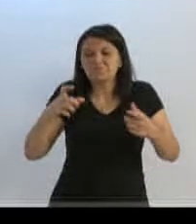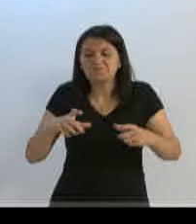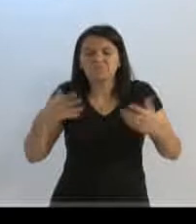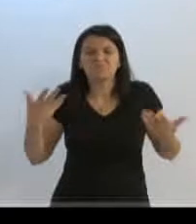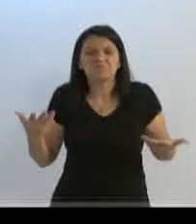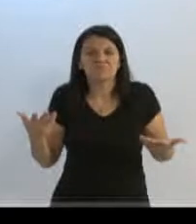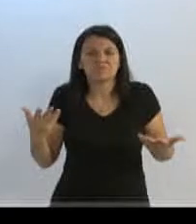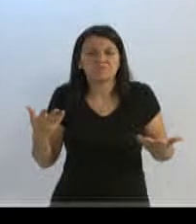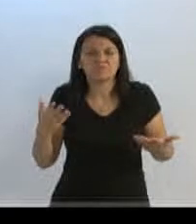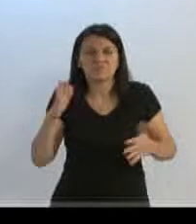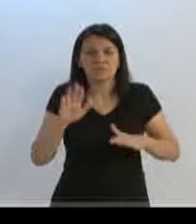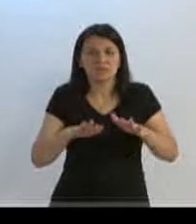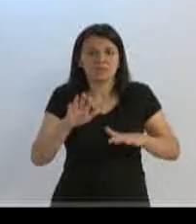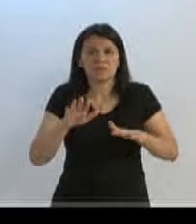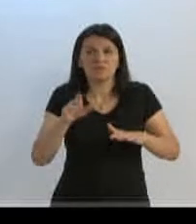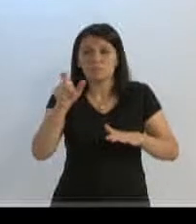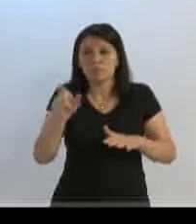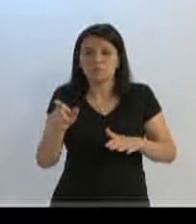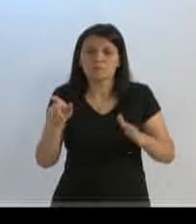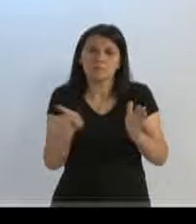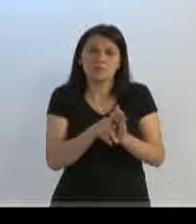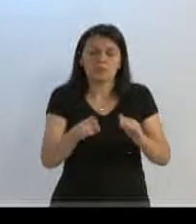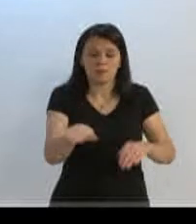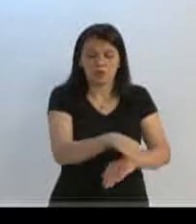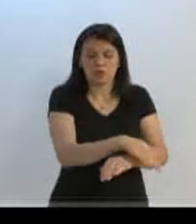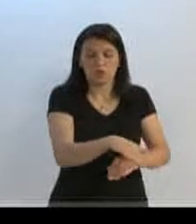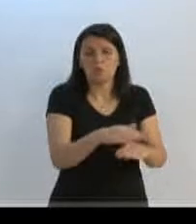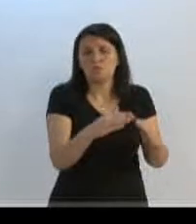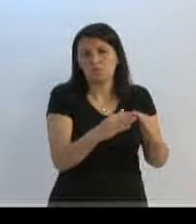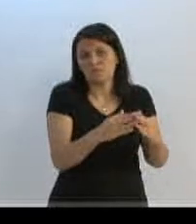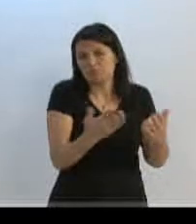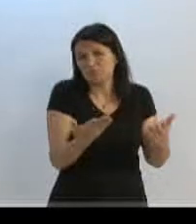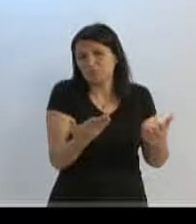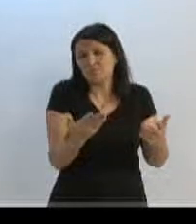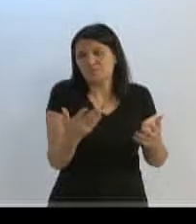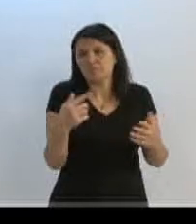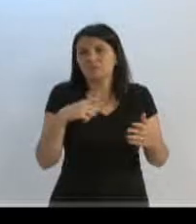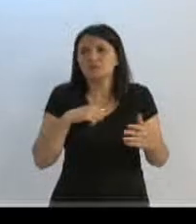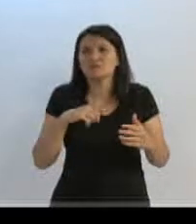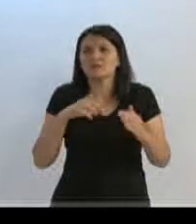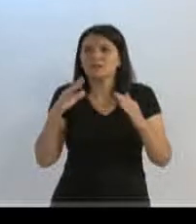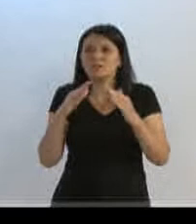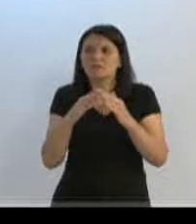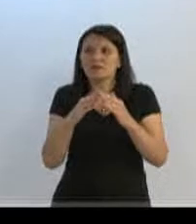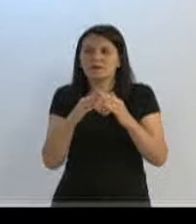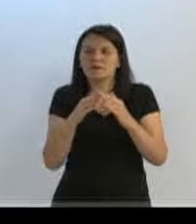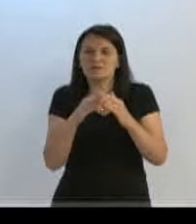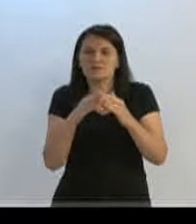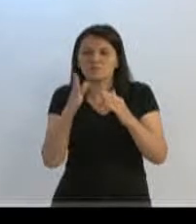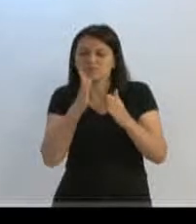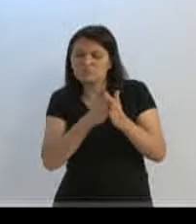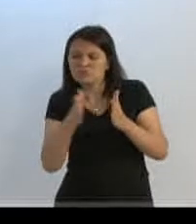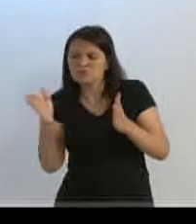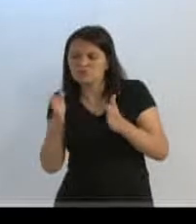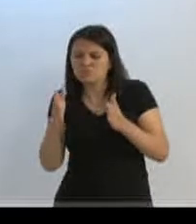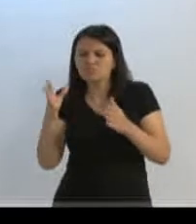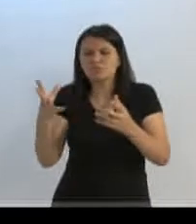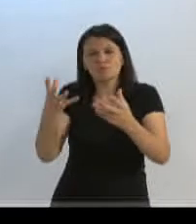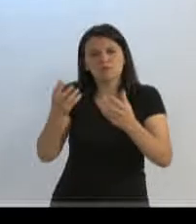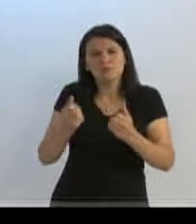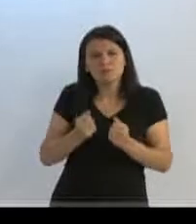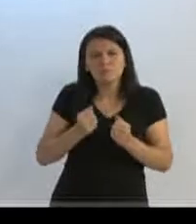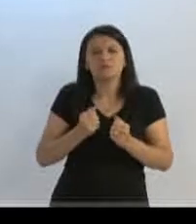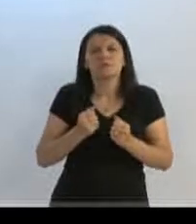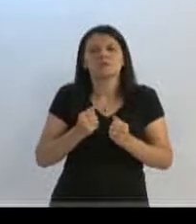delas eram inclusive moradoras de rua e tem essa casa que é uma espécie de casa de passagem onde essas pessoas são acolhidas